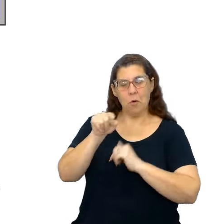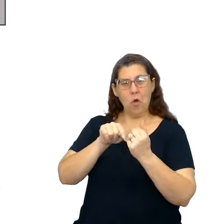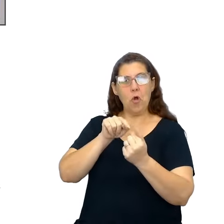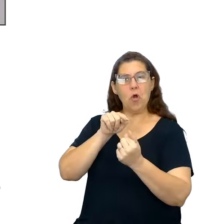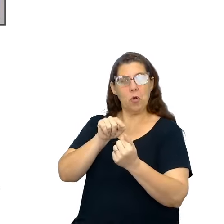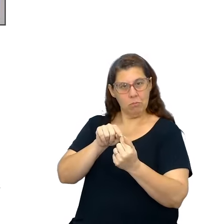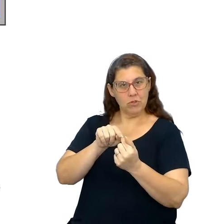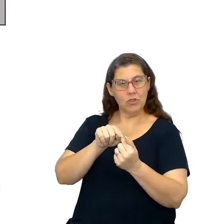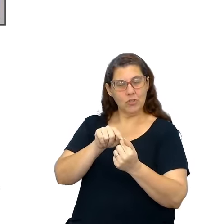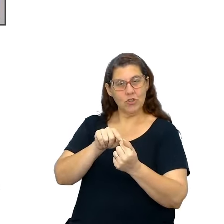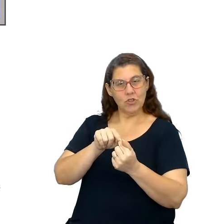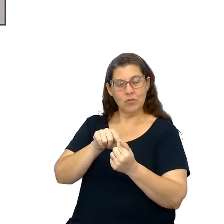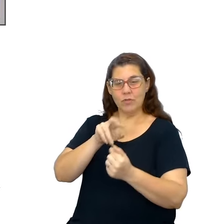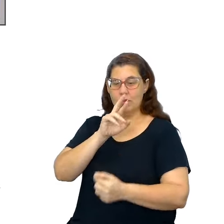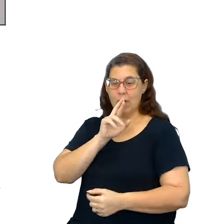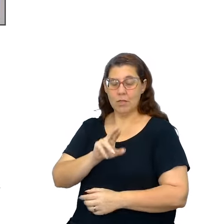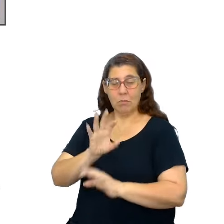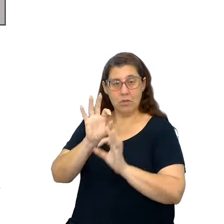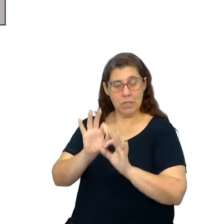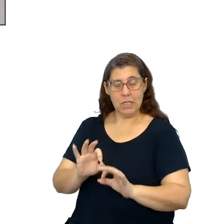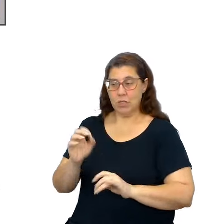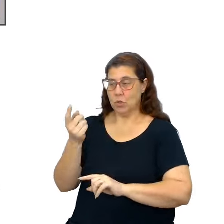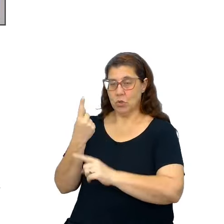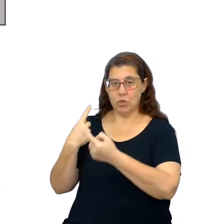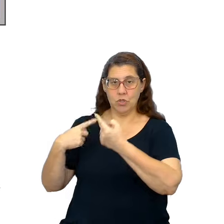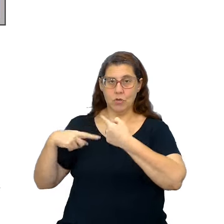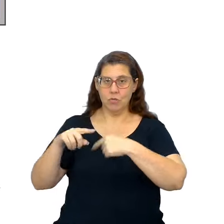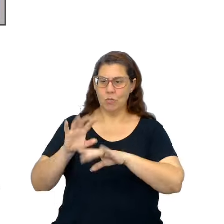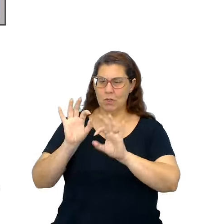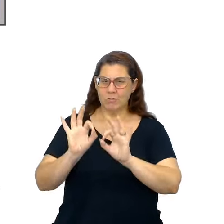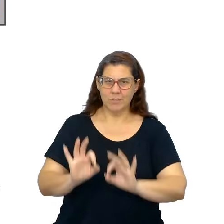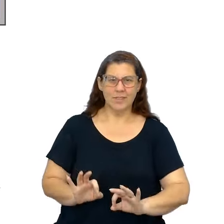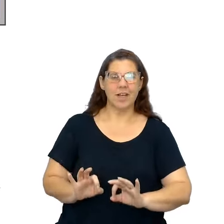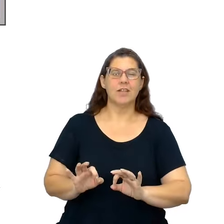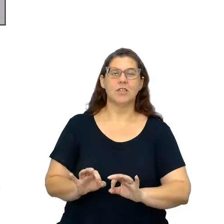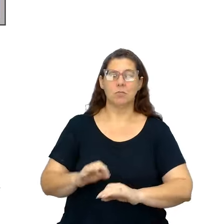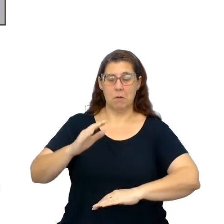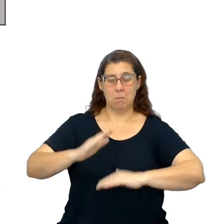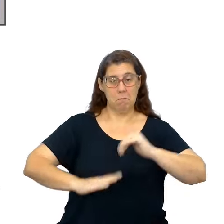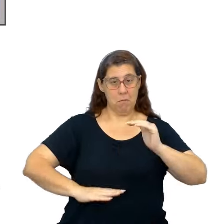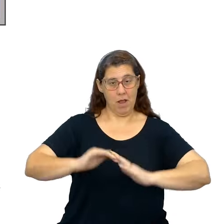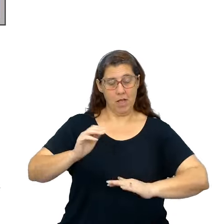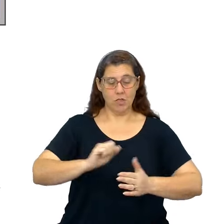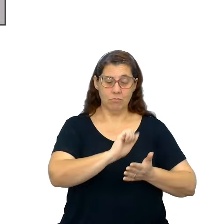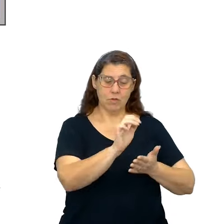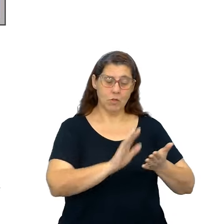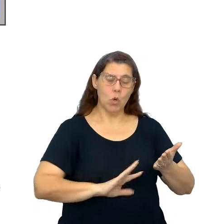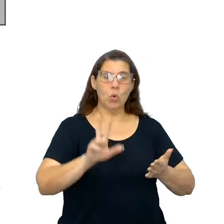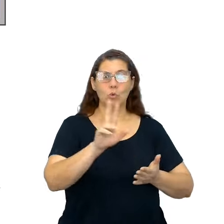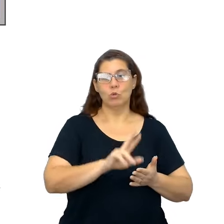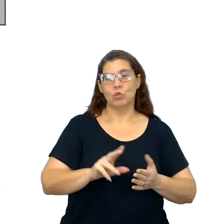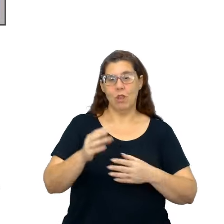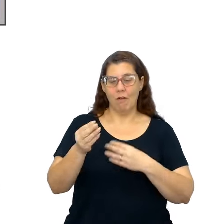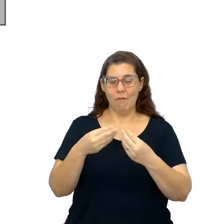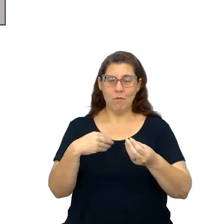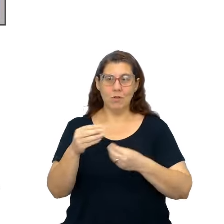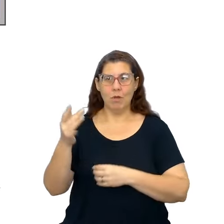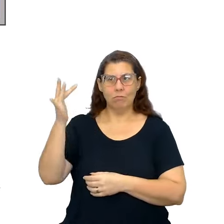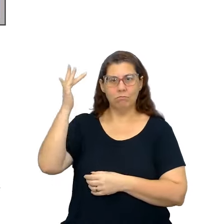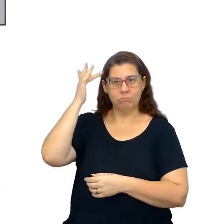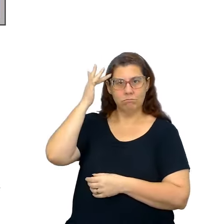na solução ou no desenvolvimento ideal para aquela atividade, usando a flexibilidade